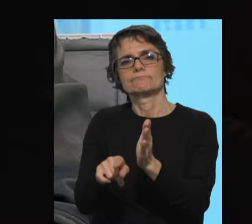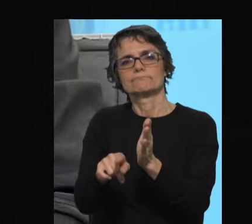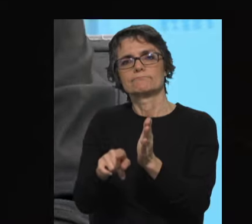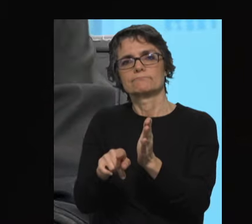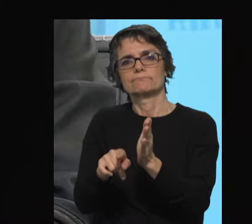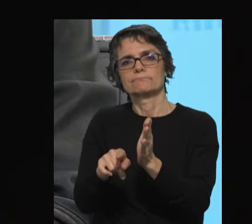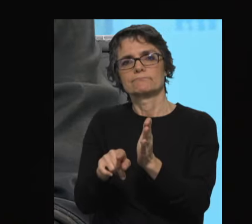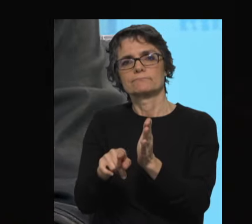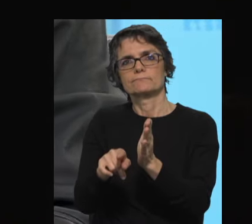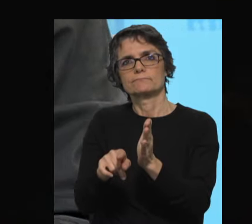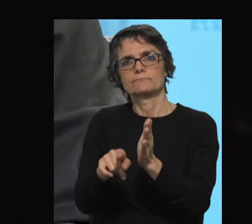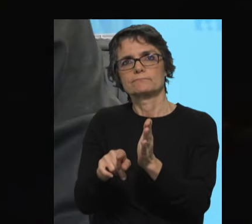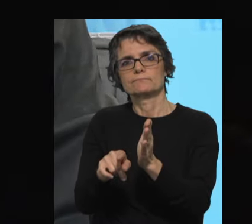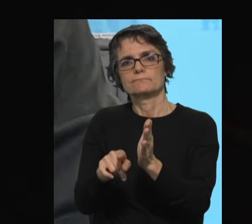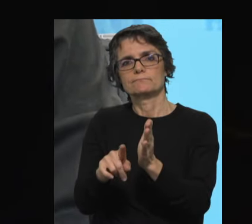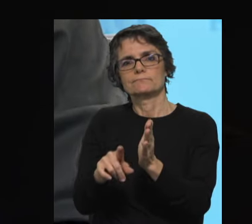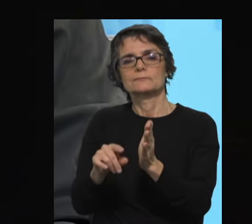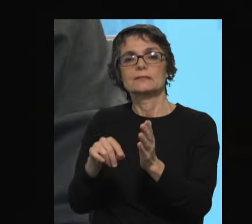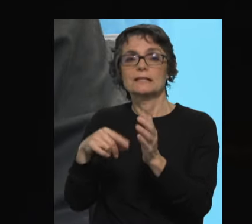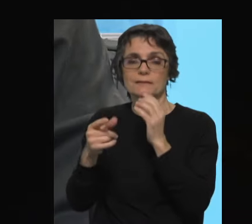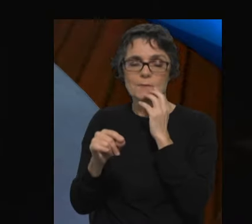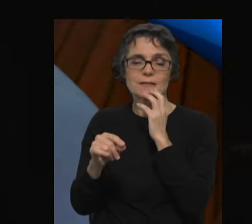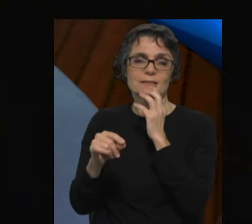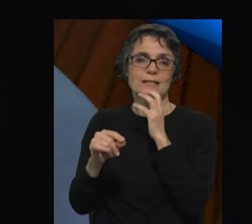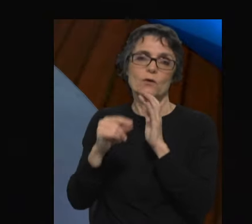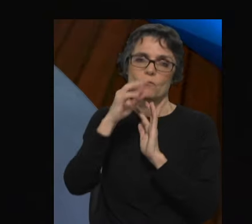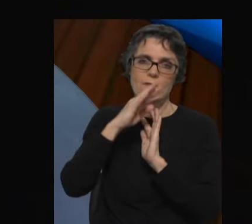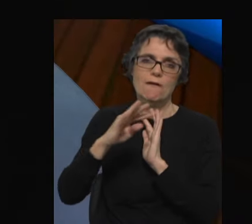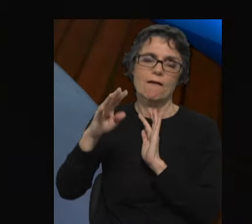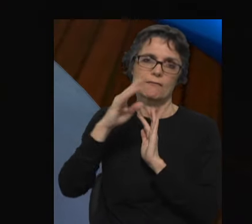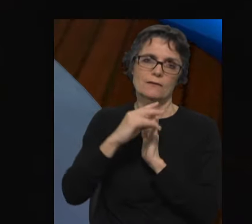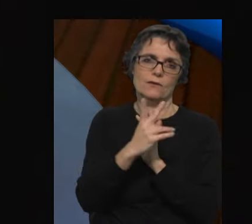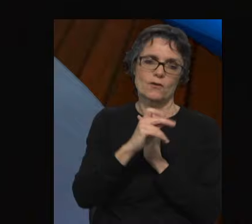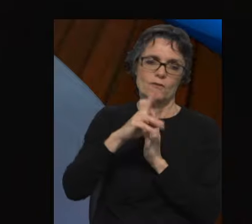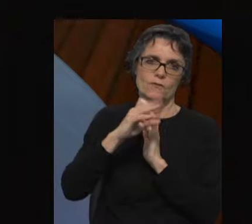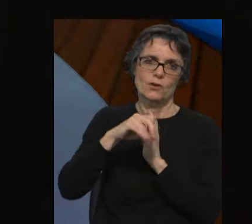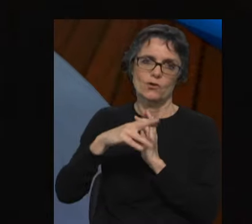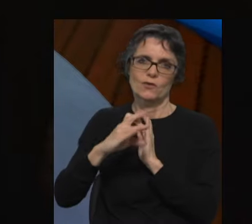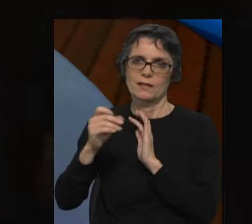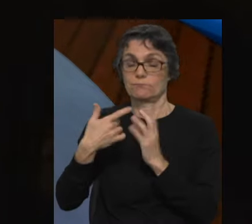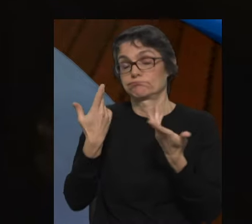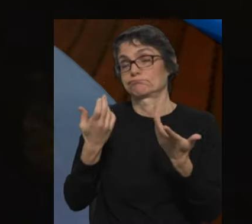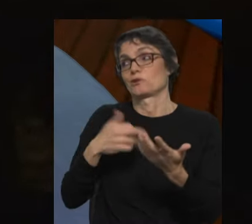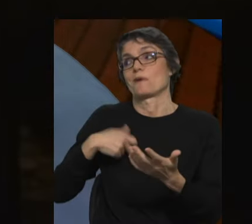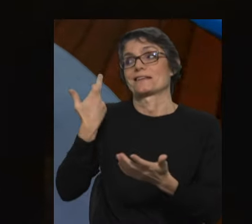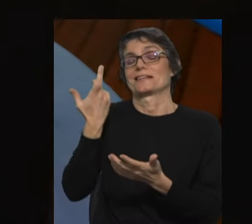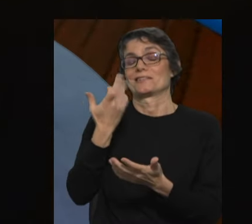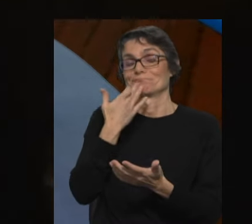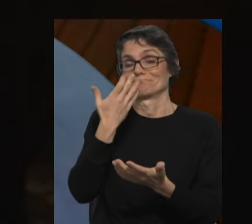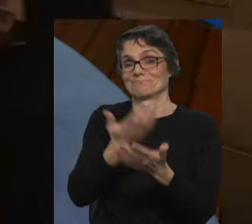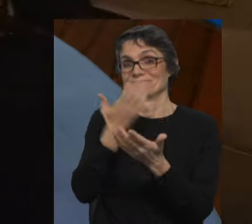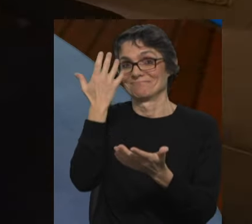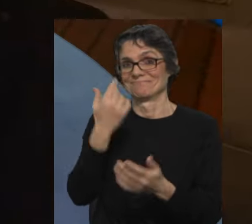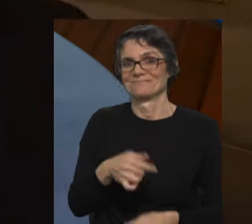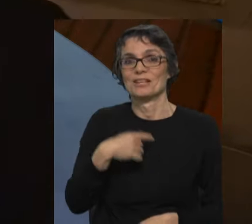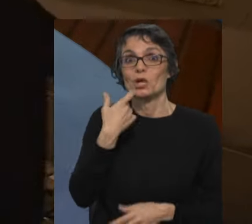com depois com também com com a Verónica com o cântico da Verónica com o cântico do Zé claro é uma riquesa imensa mas todo Tod